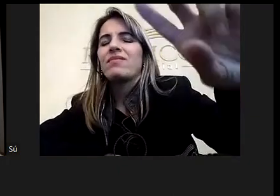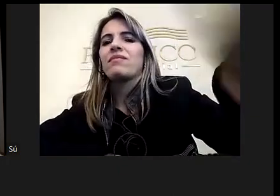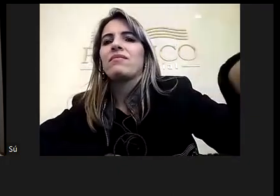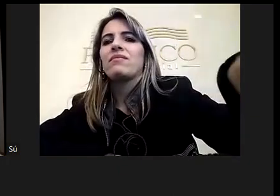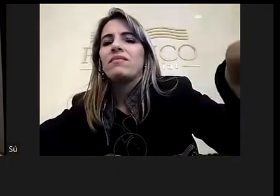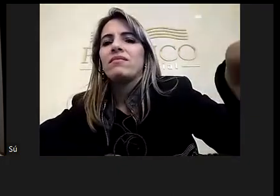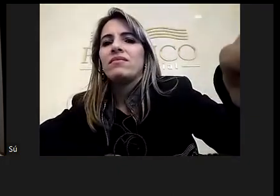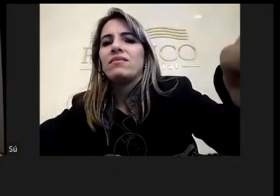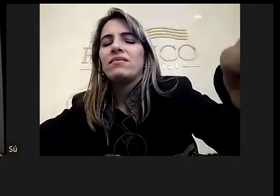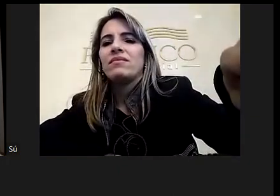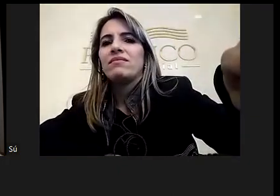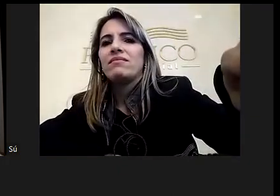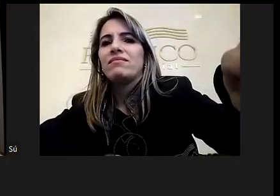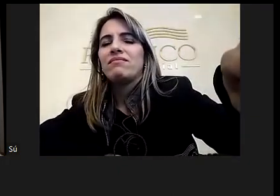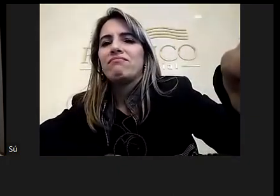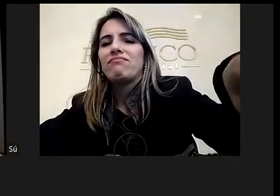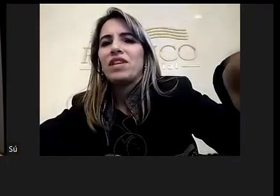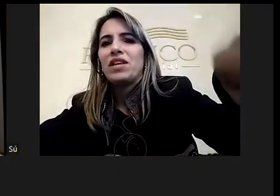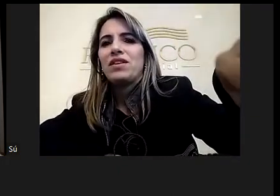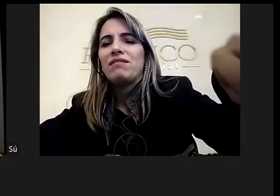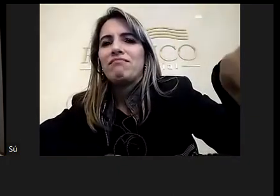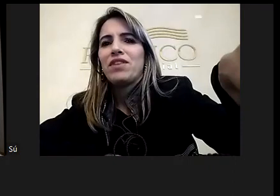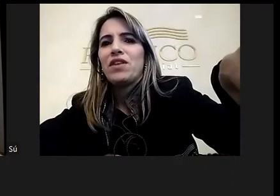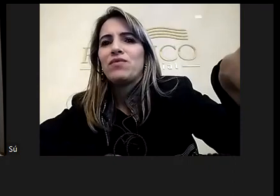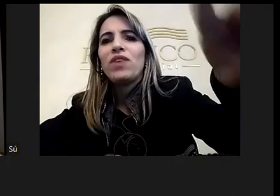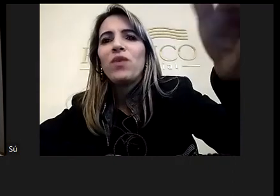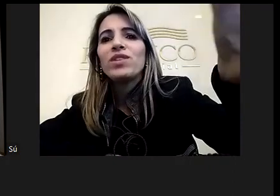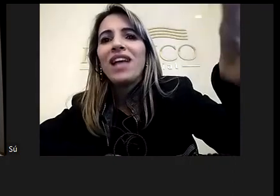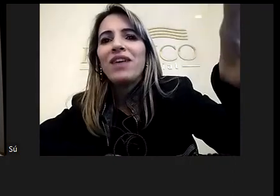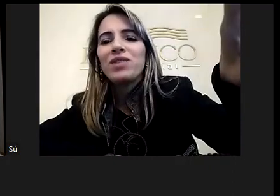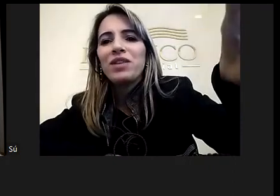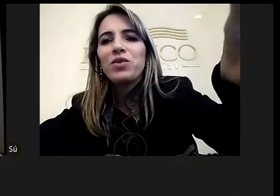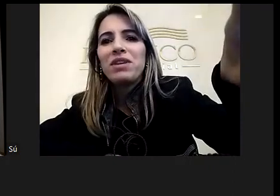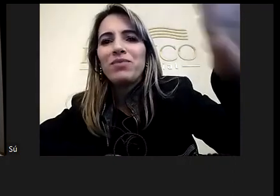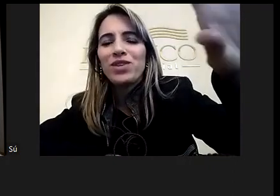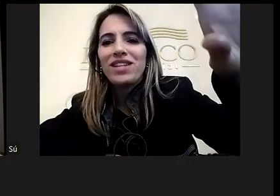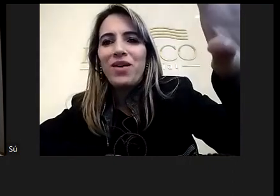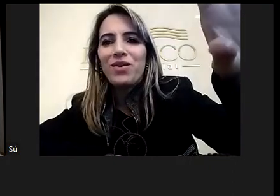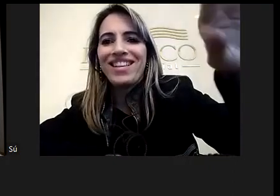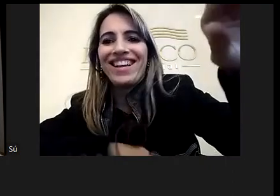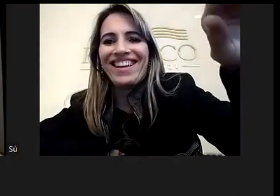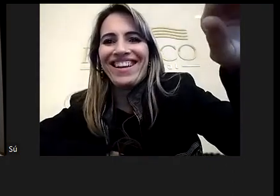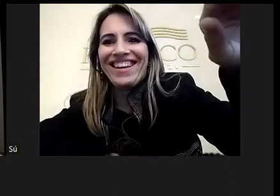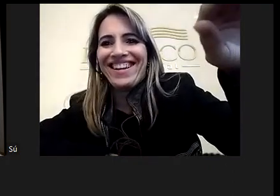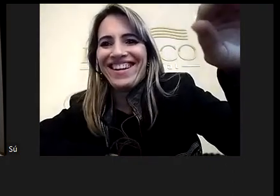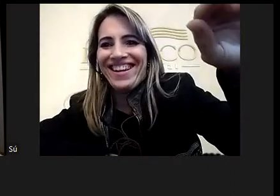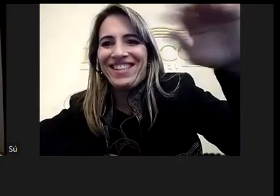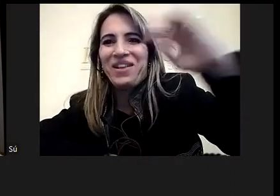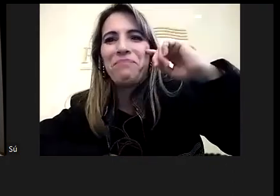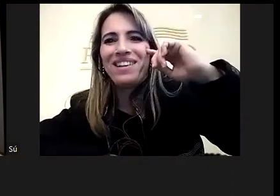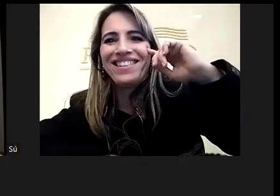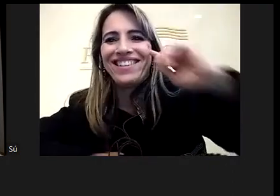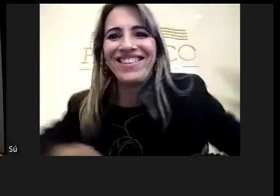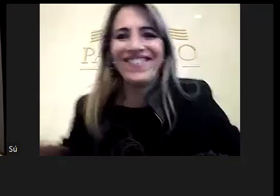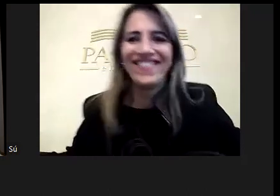Durmam bem e façam amor, que é bom para a saúde. Vou ficar um século sem dormir depois dessa aula.